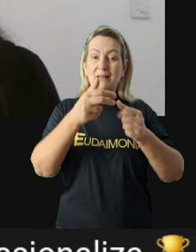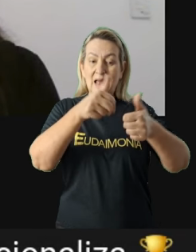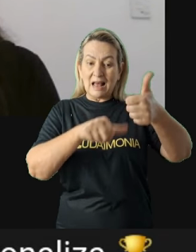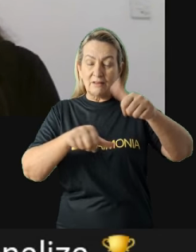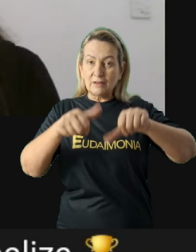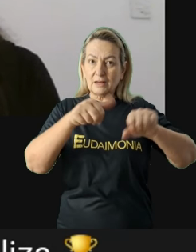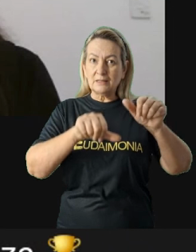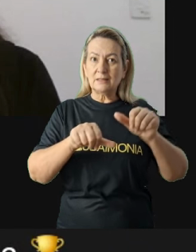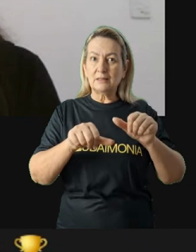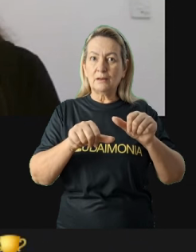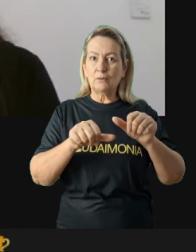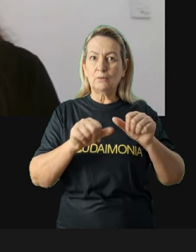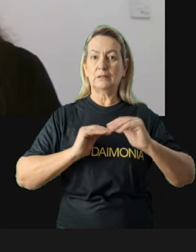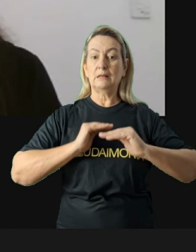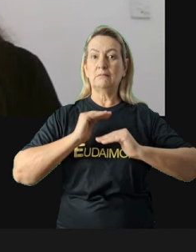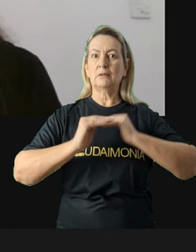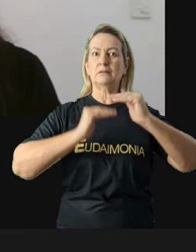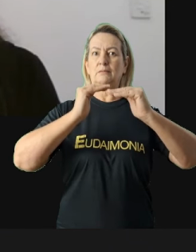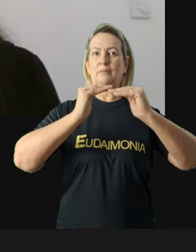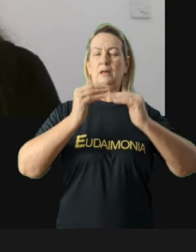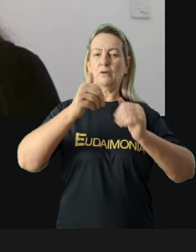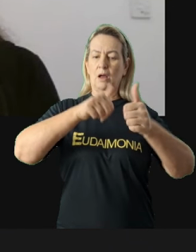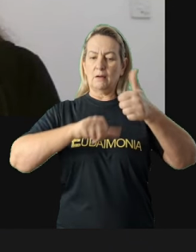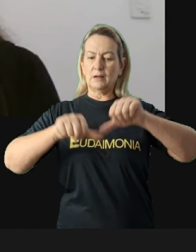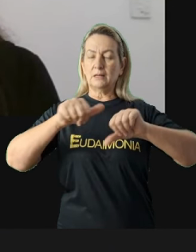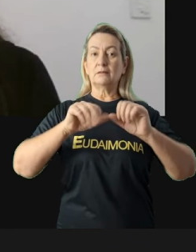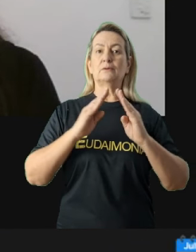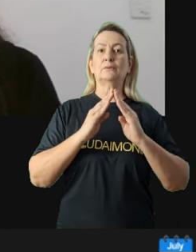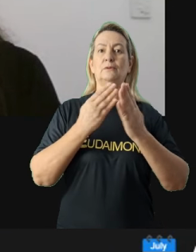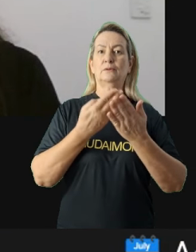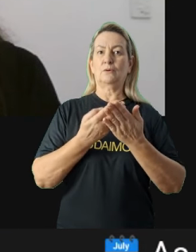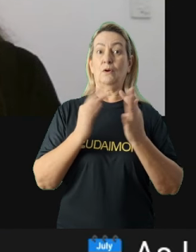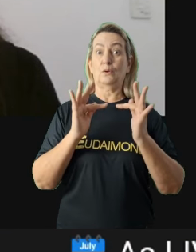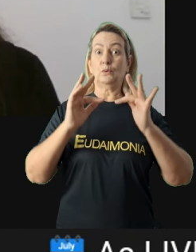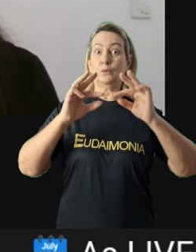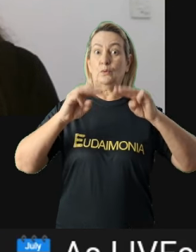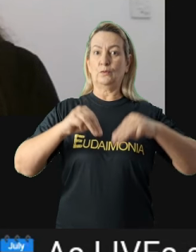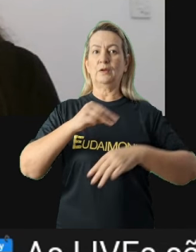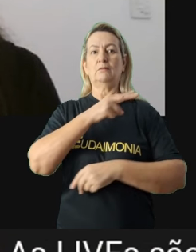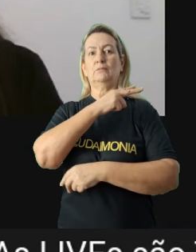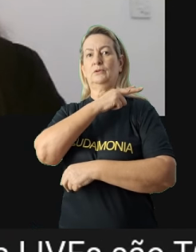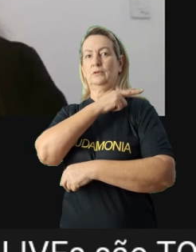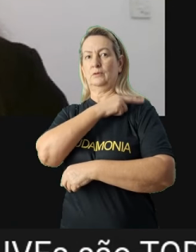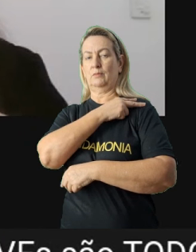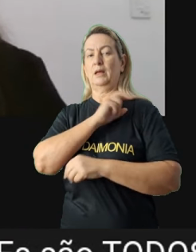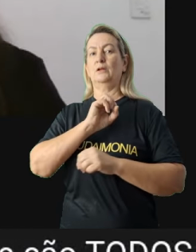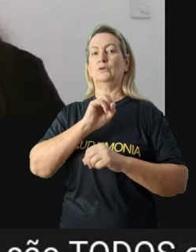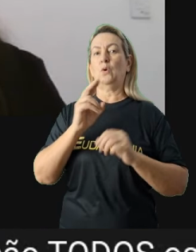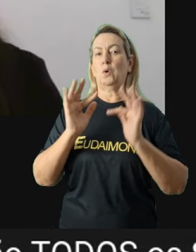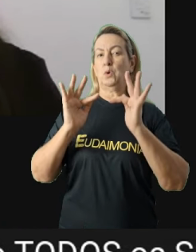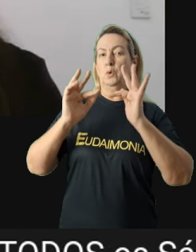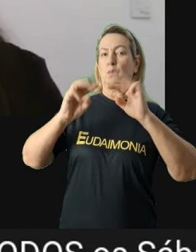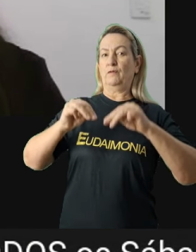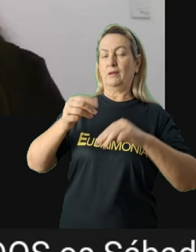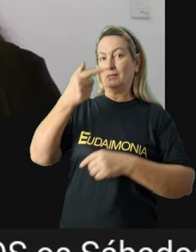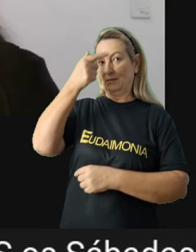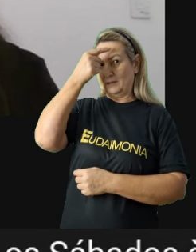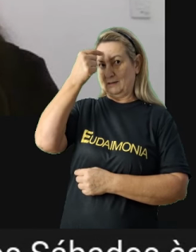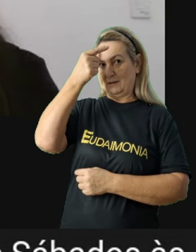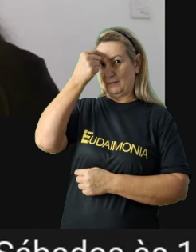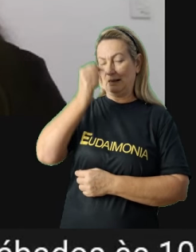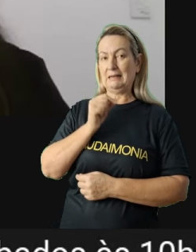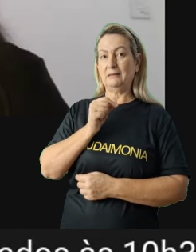as ferramentas de avaliação institucional e de avaliação de desempenho ao final do ensino médio ou ao final do